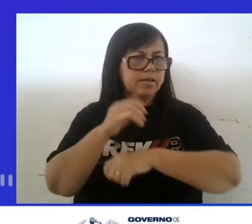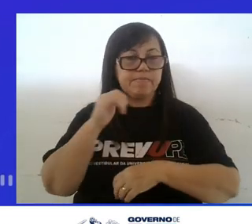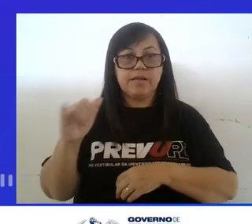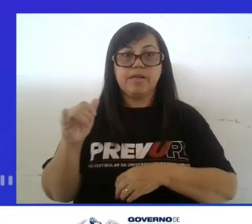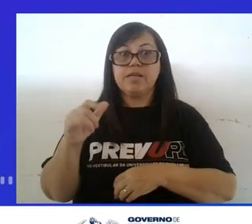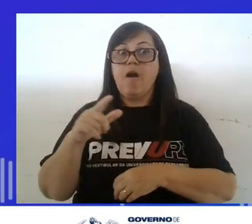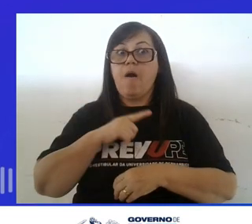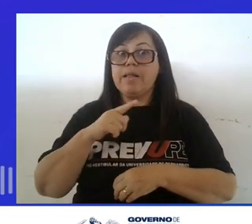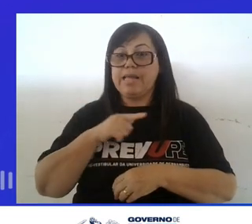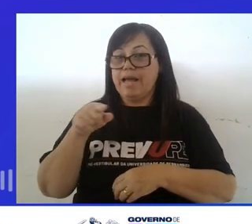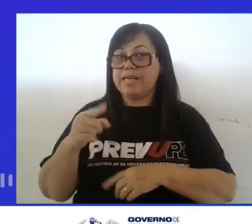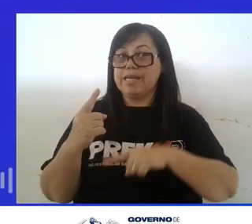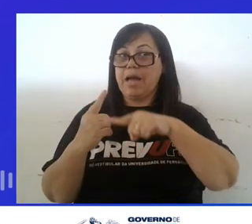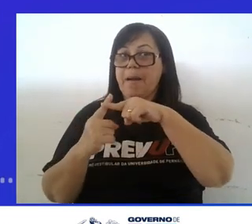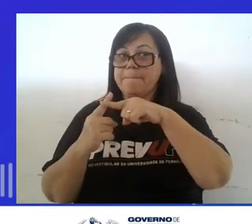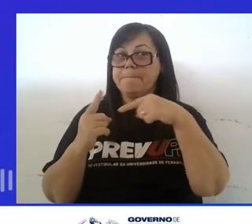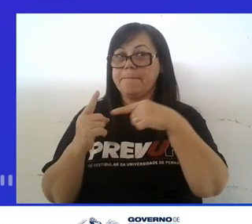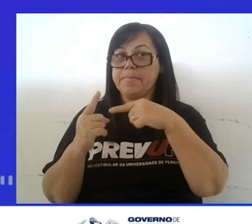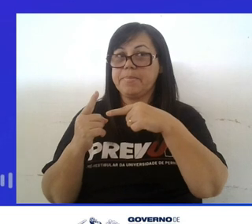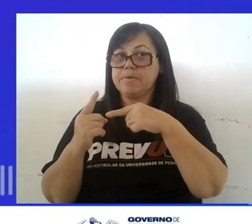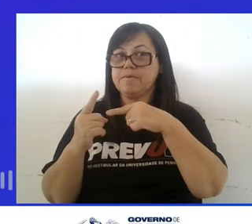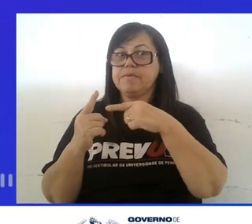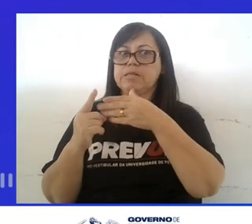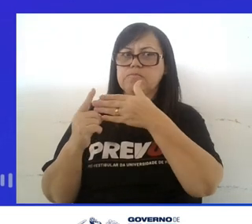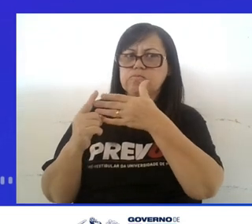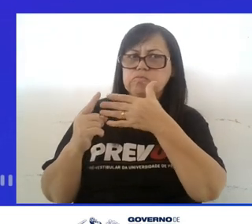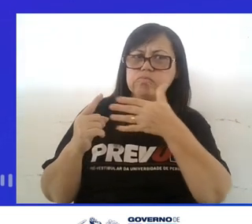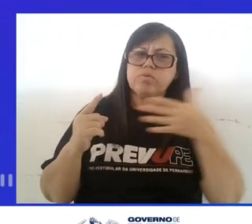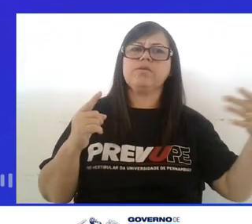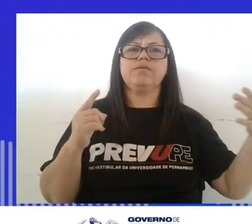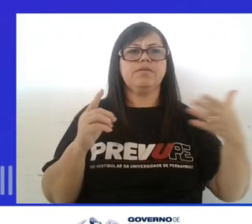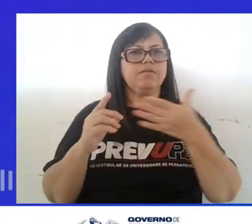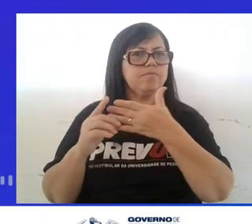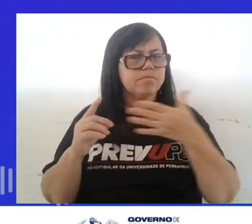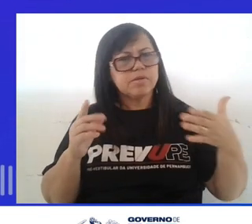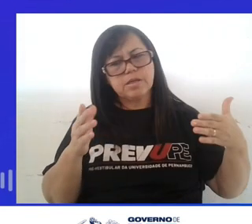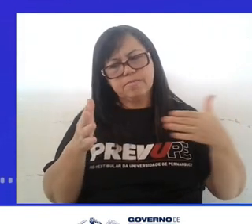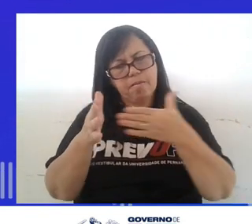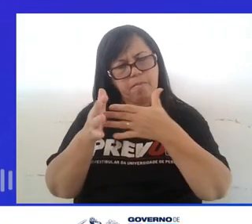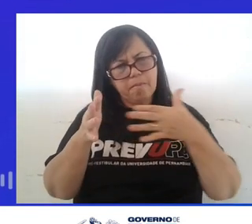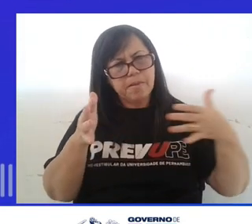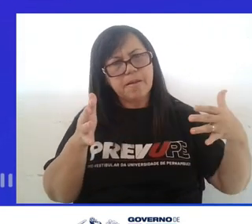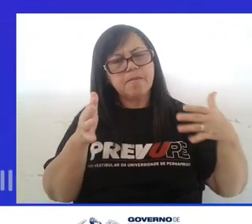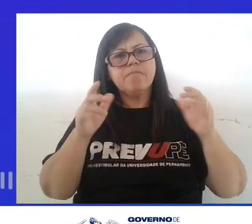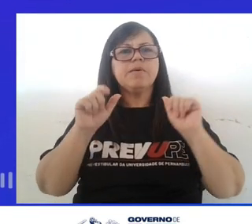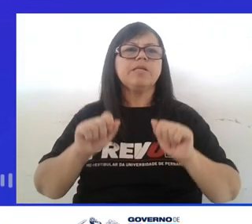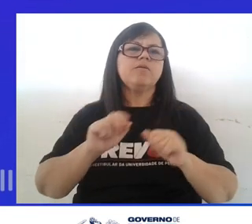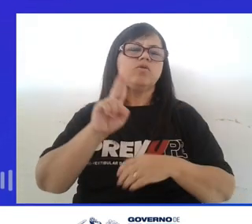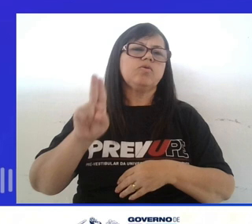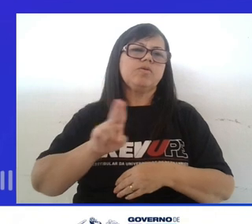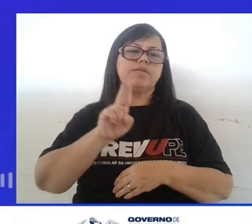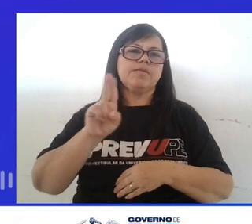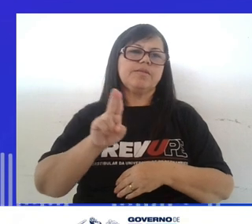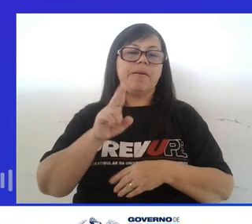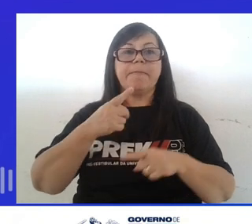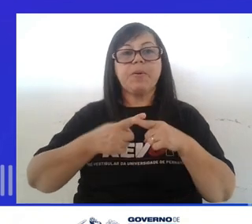carga positivos se moveriam. Nós podemos usar essa convenção porque, na